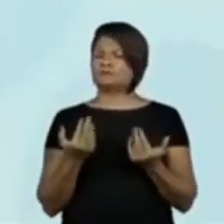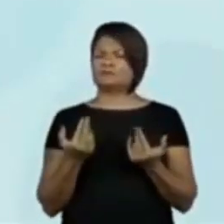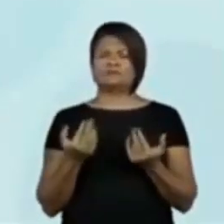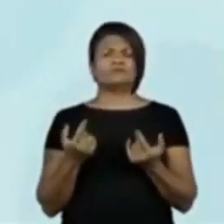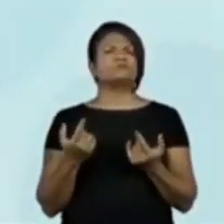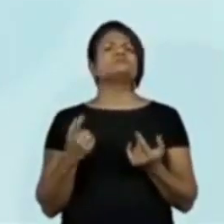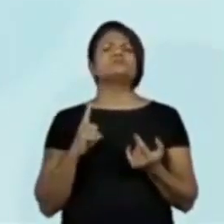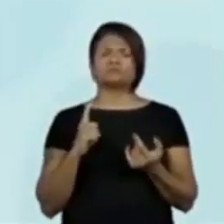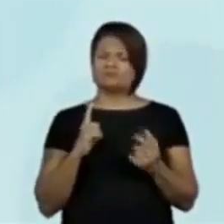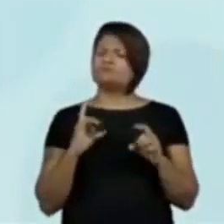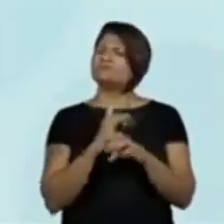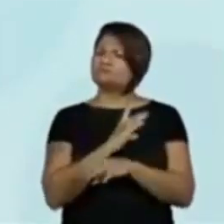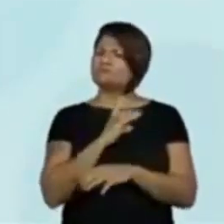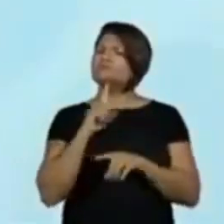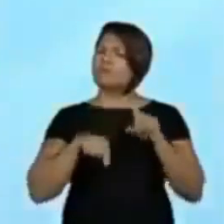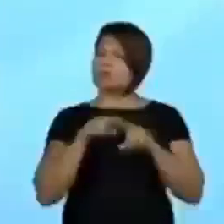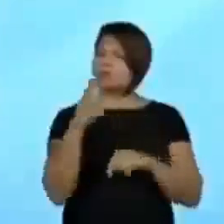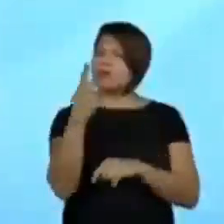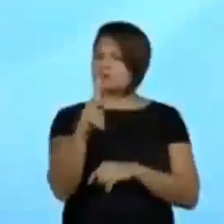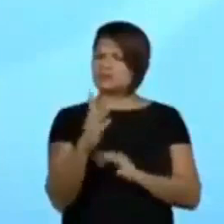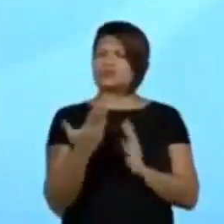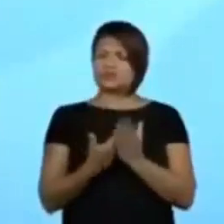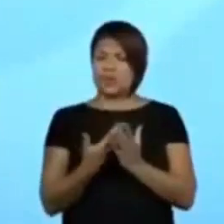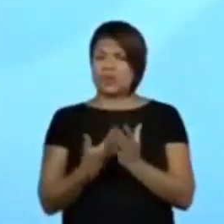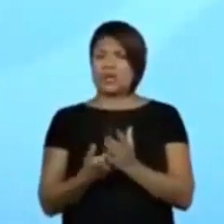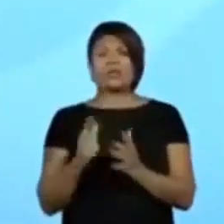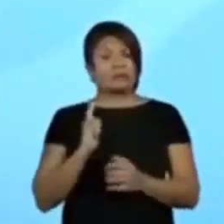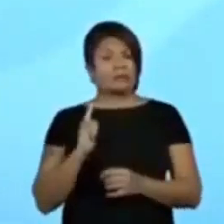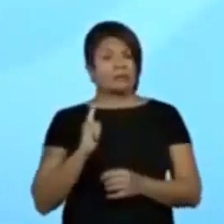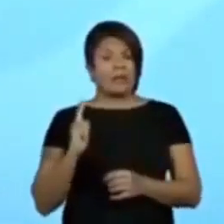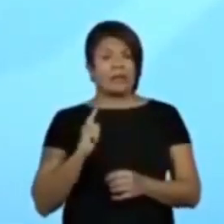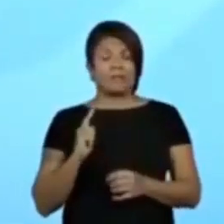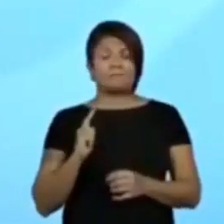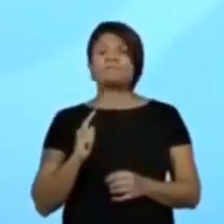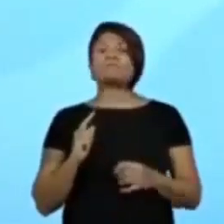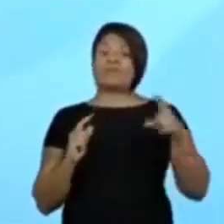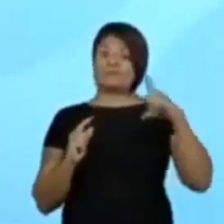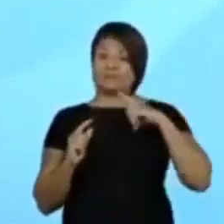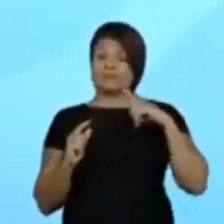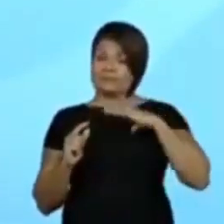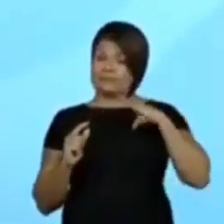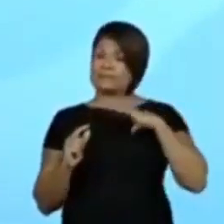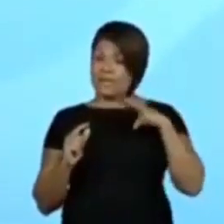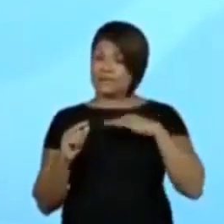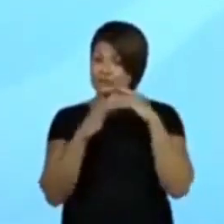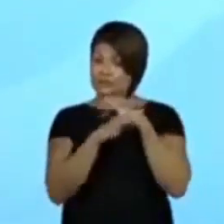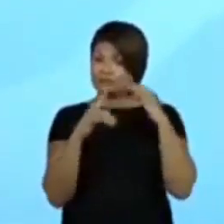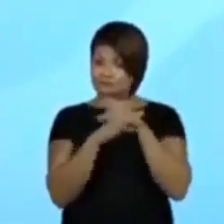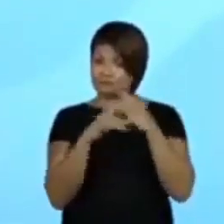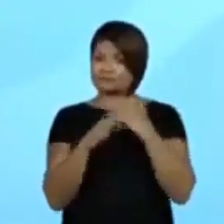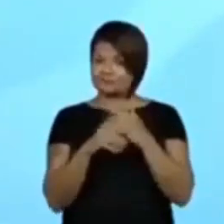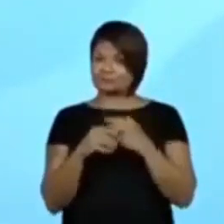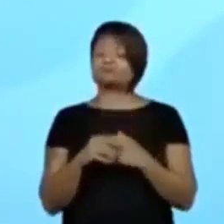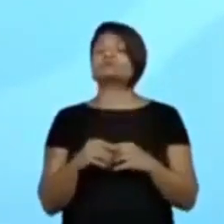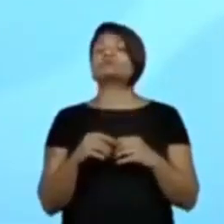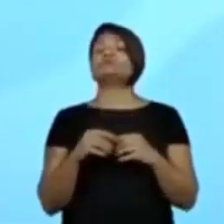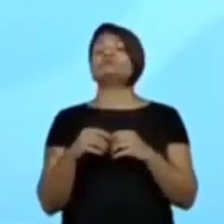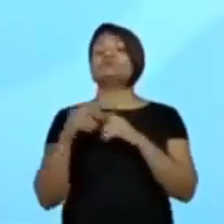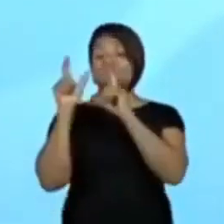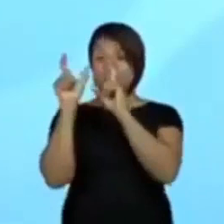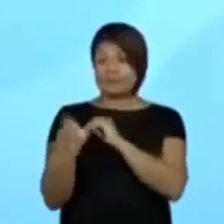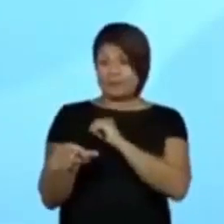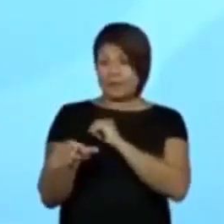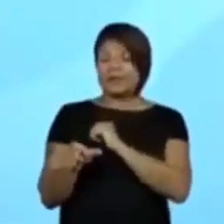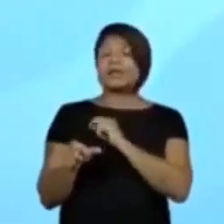EMAI, aonde eu tenho, por exemplo, aqui as cidades, que são os meus descritores, e na primeira